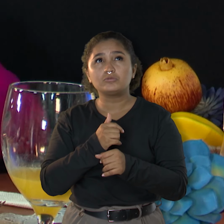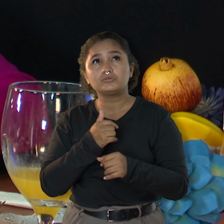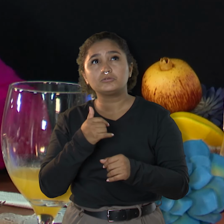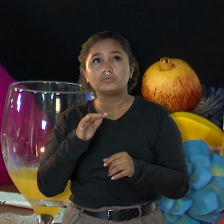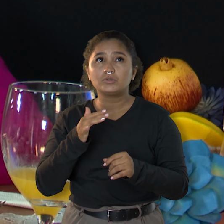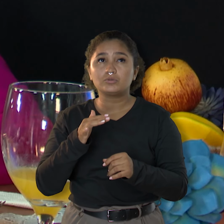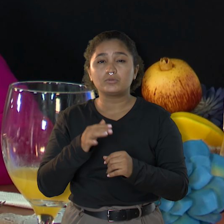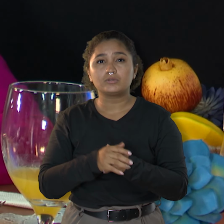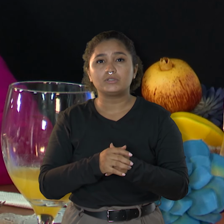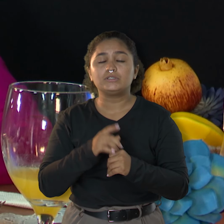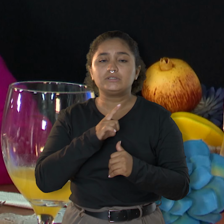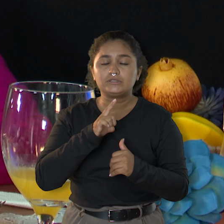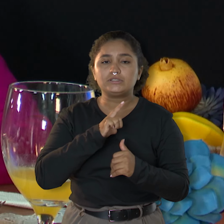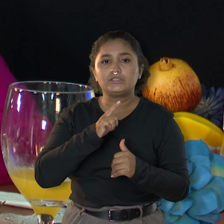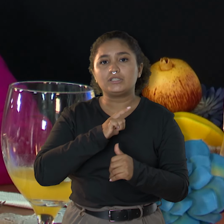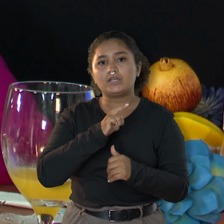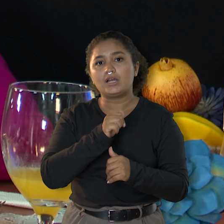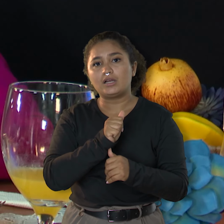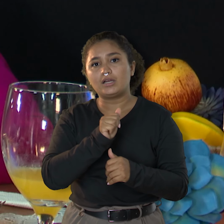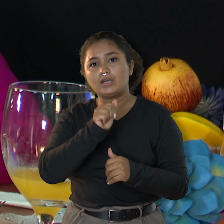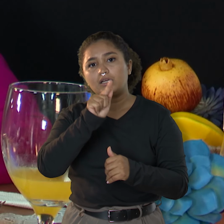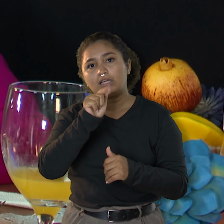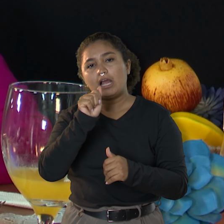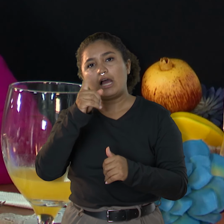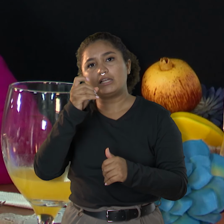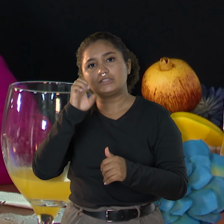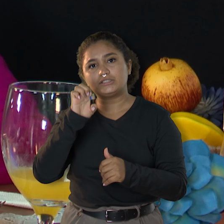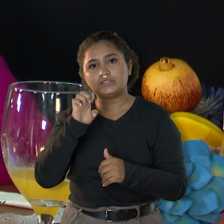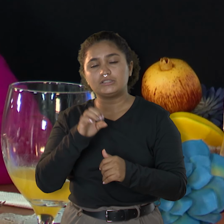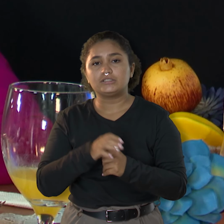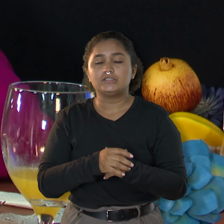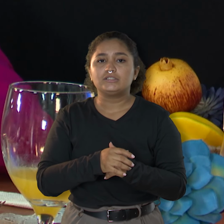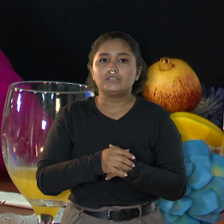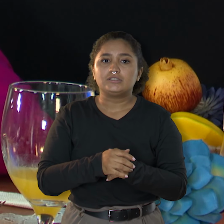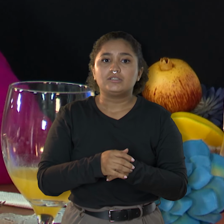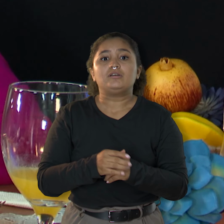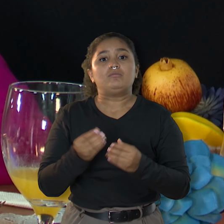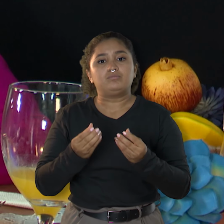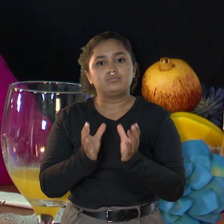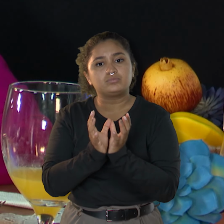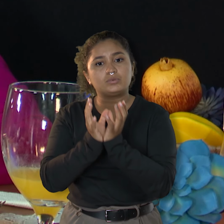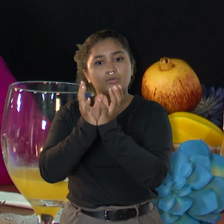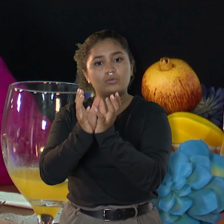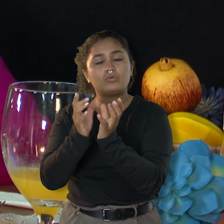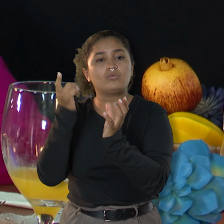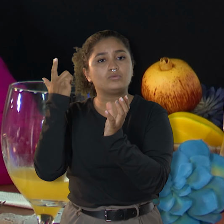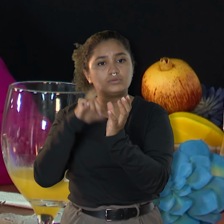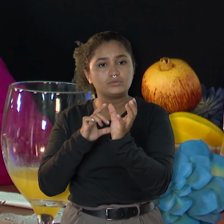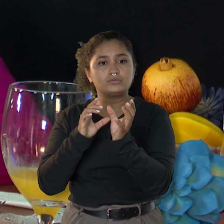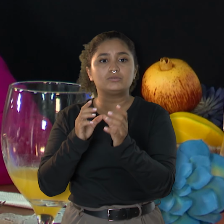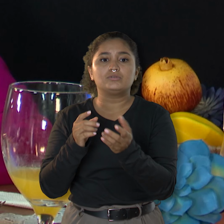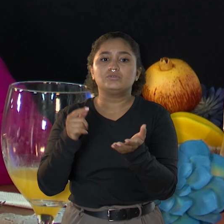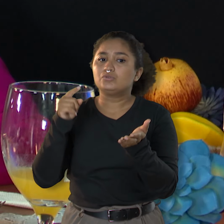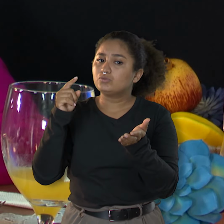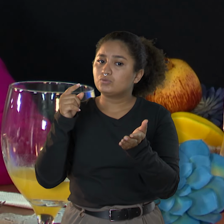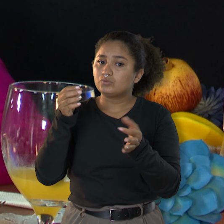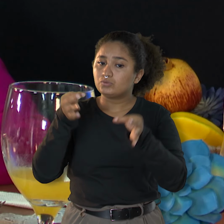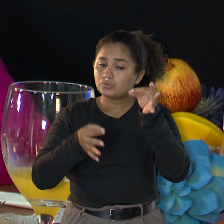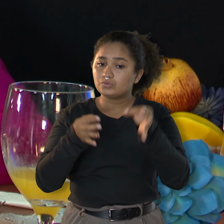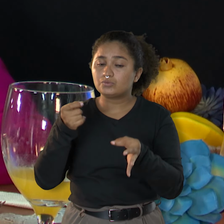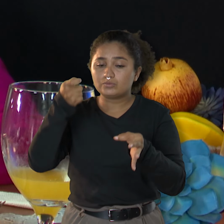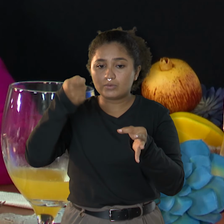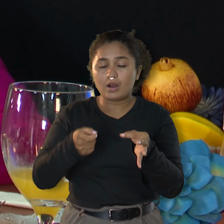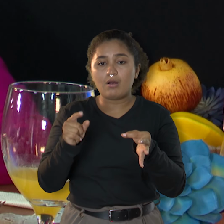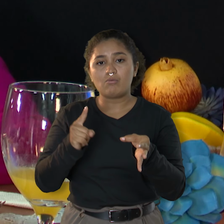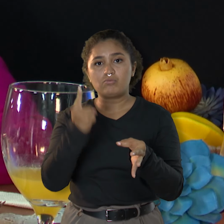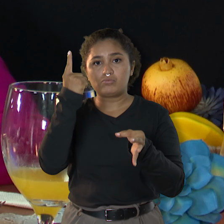Lupercino tinha instituído a GAD, que ele premiava os servidores ao final do ano quando eles conseguiam bater a meta 1, que é julgar um processo a mais do que